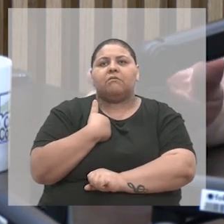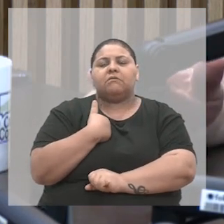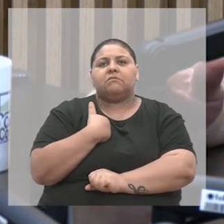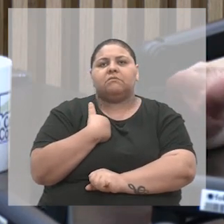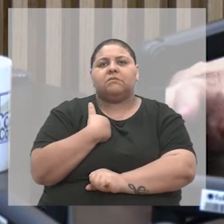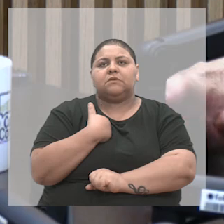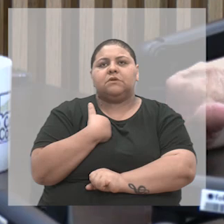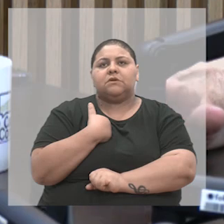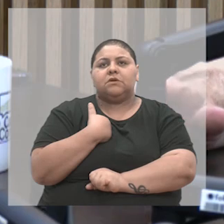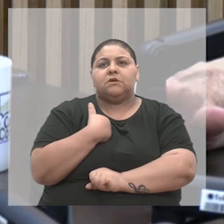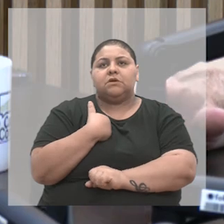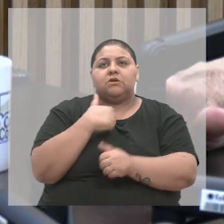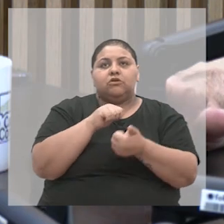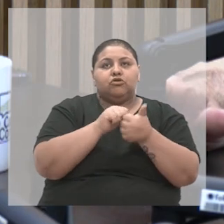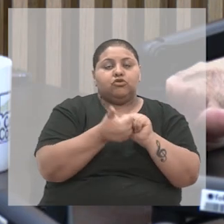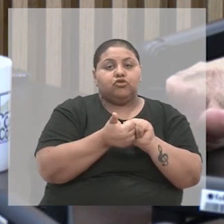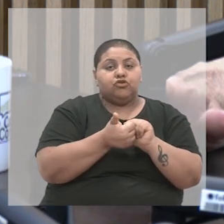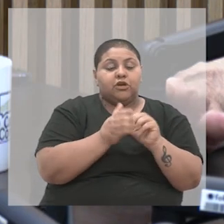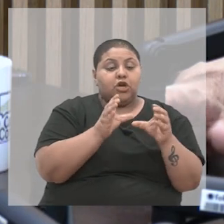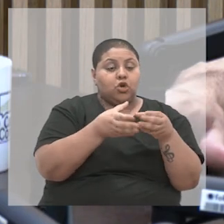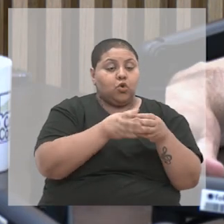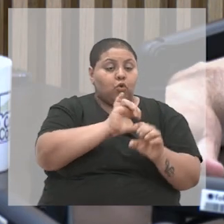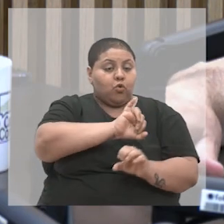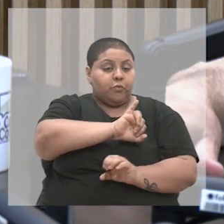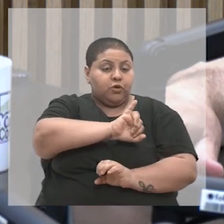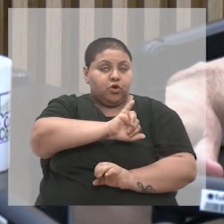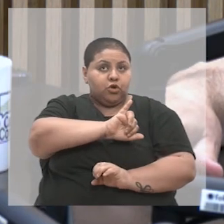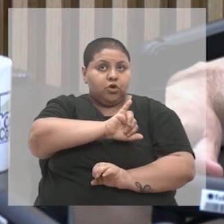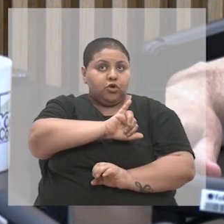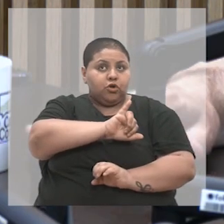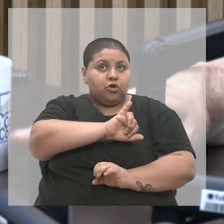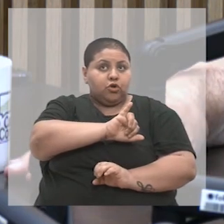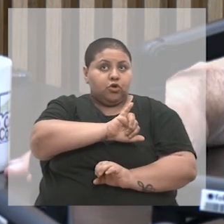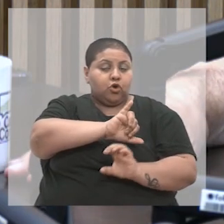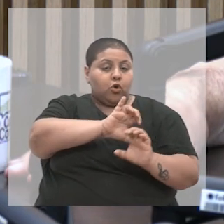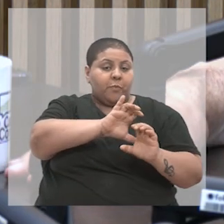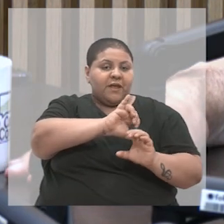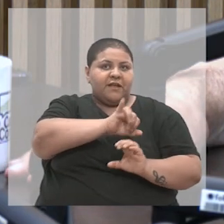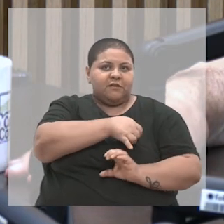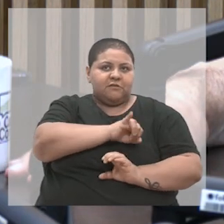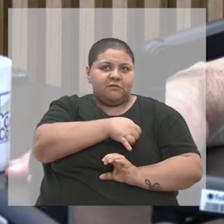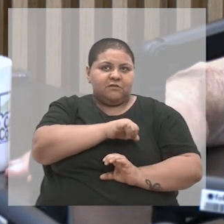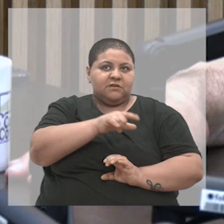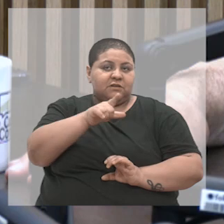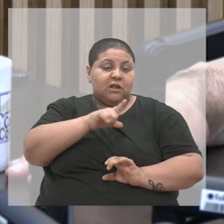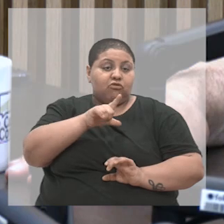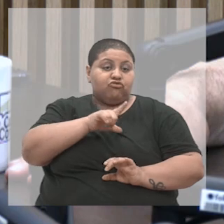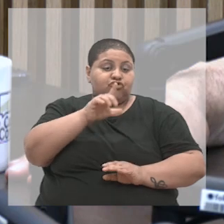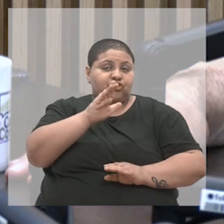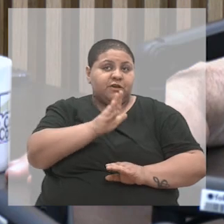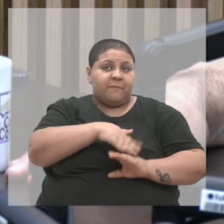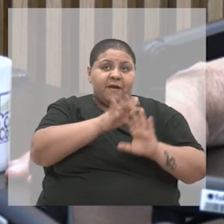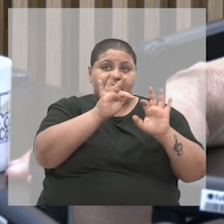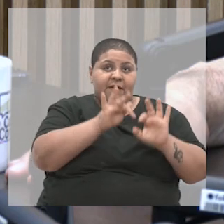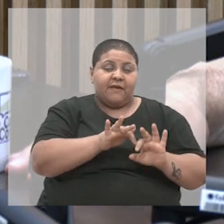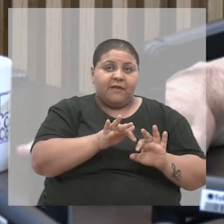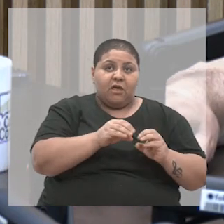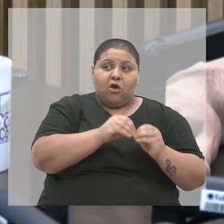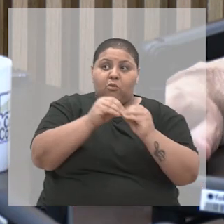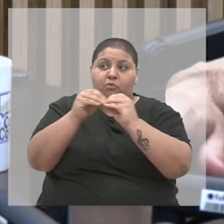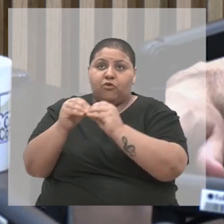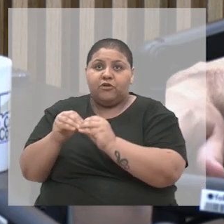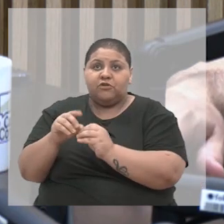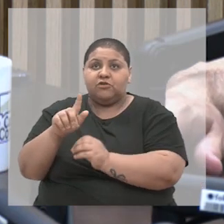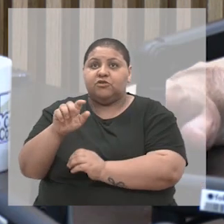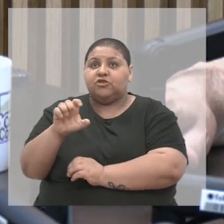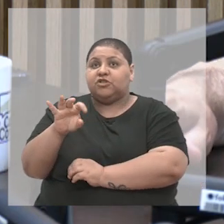joguei no Recreio, aí terminou o time do Recreio, não tinha mais. Aí eu fui lá no seu Getúlio Vazata e pedi